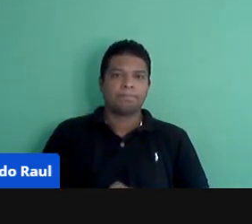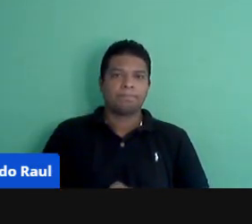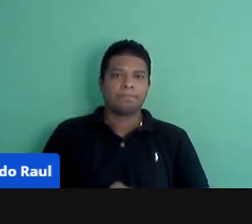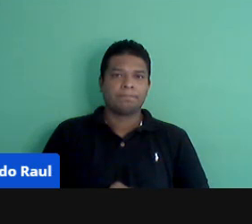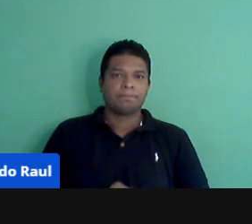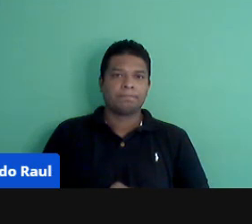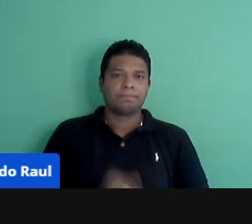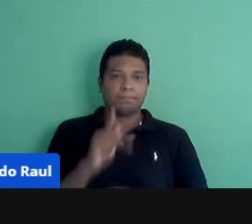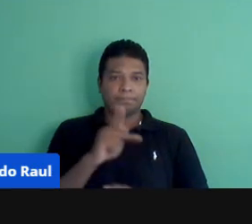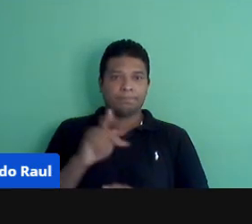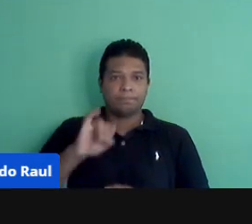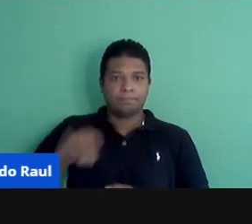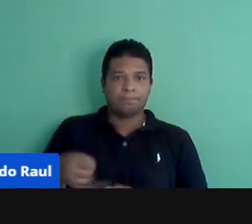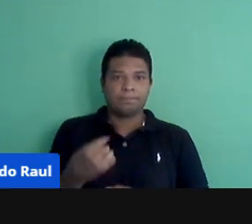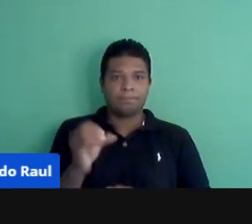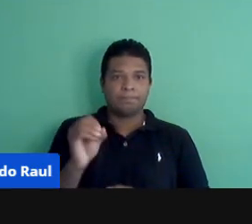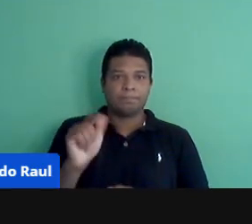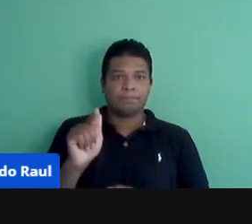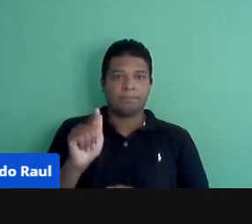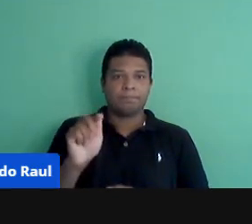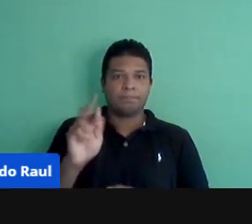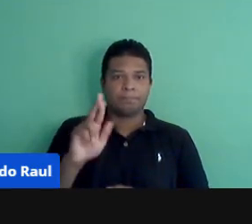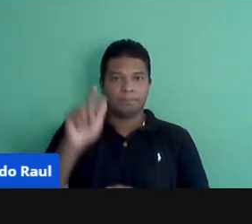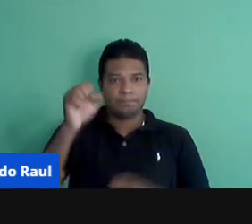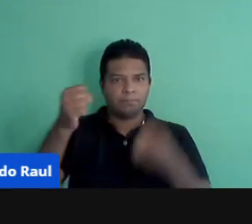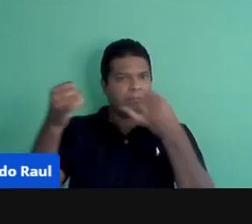Jorge, poderia complementar?